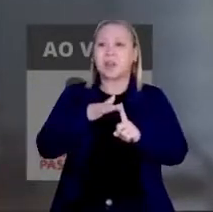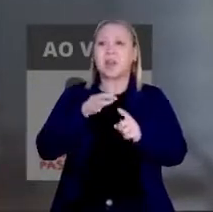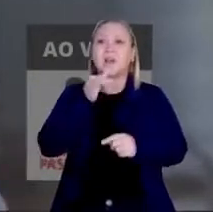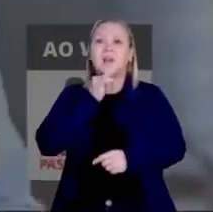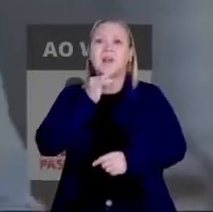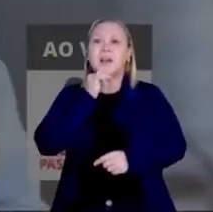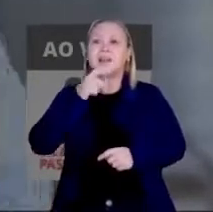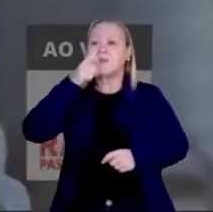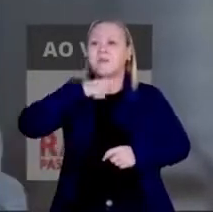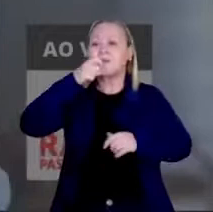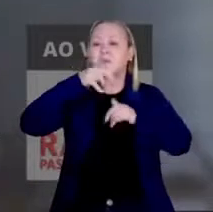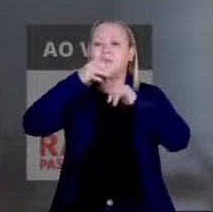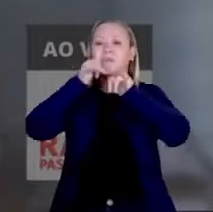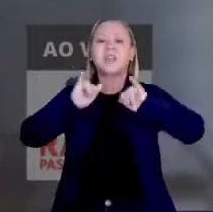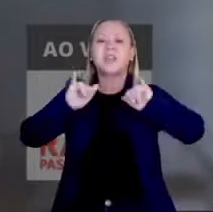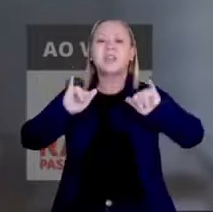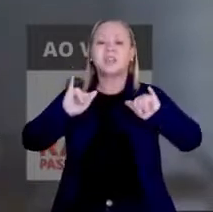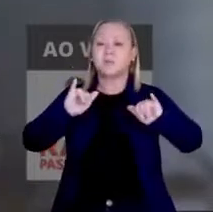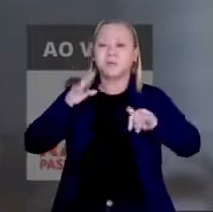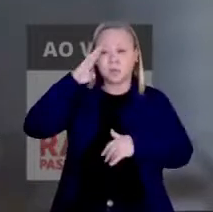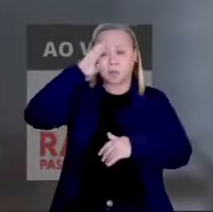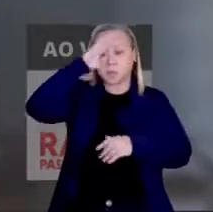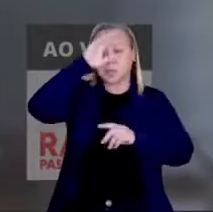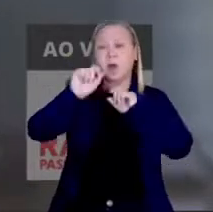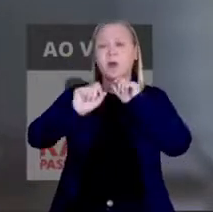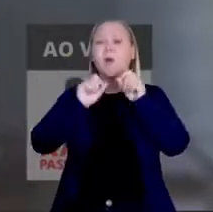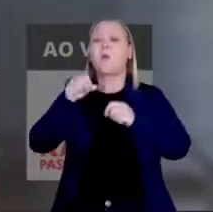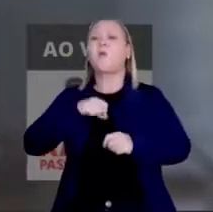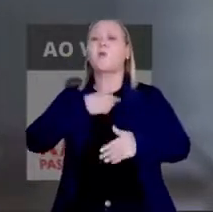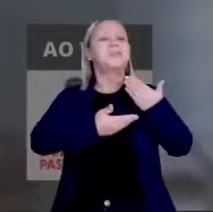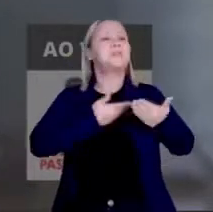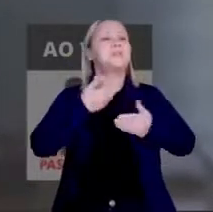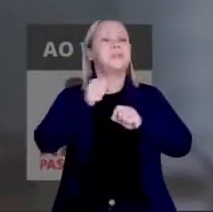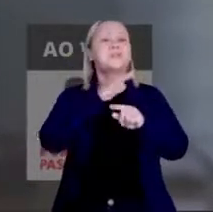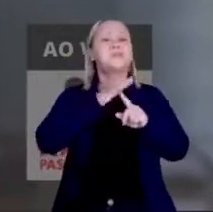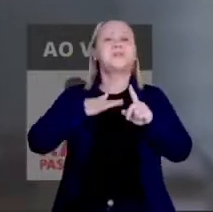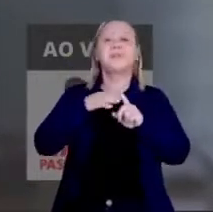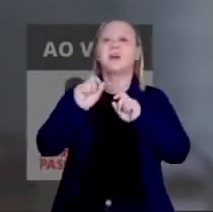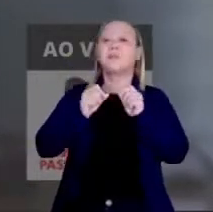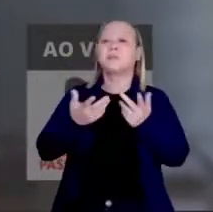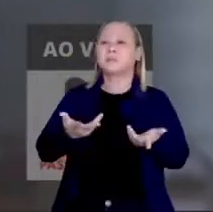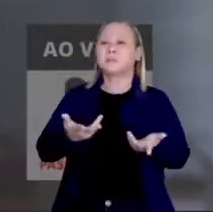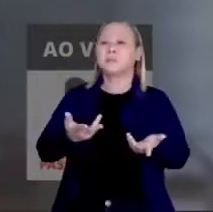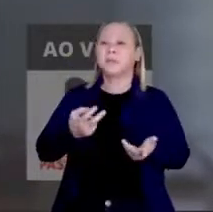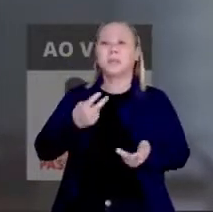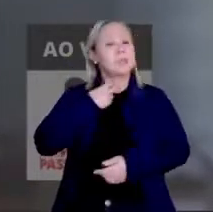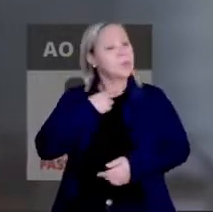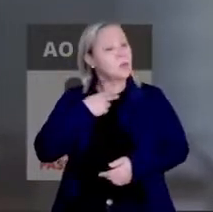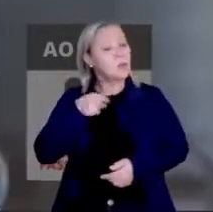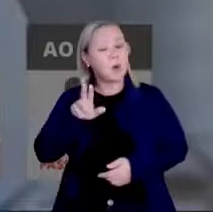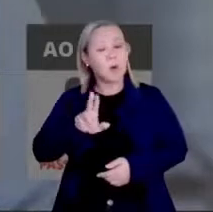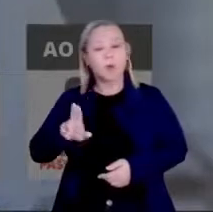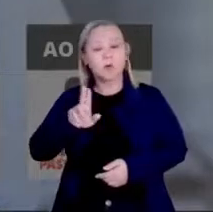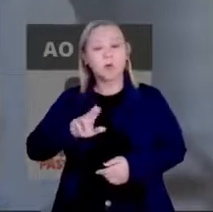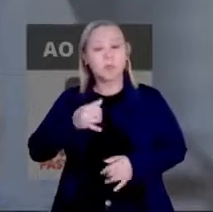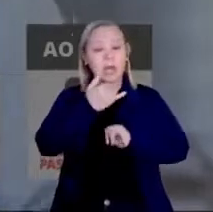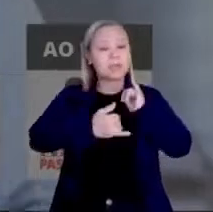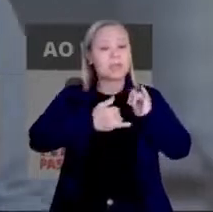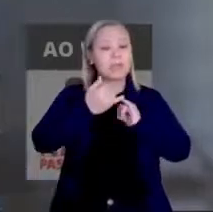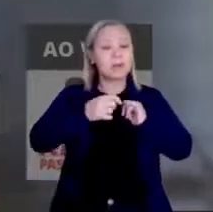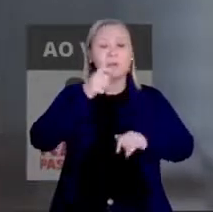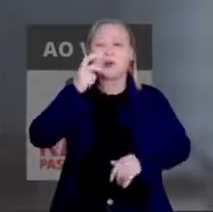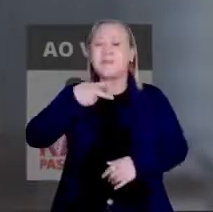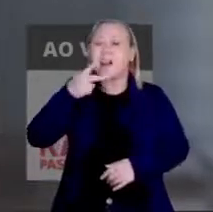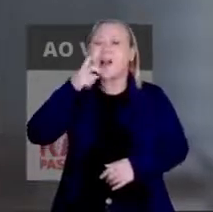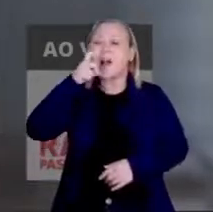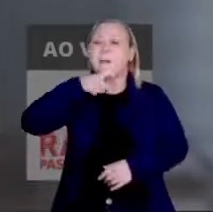vamos tentar fazer uma regulação civilizada. Quando eu falo de regulação da mídia, a imprensa fala, ah, ele já